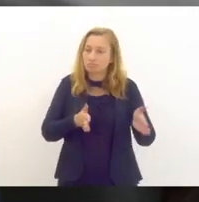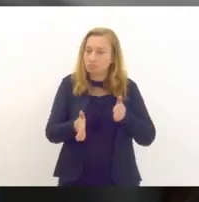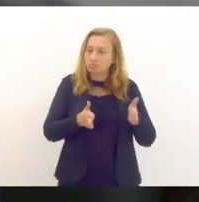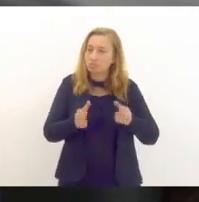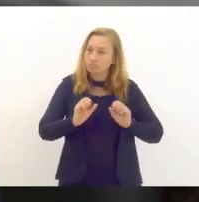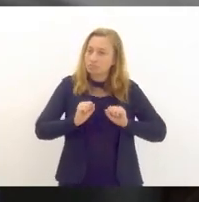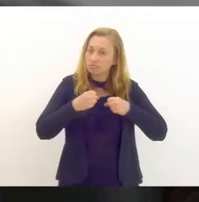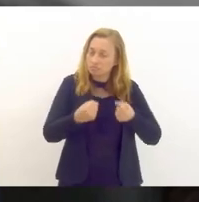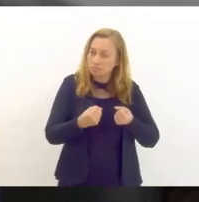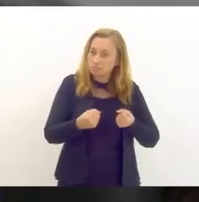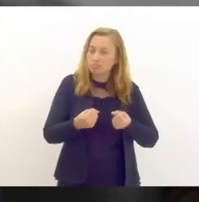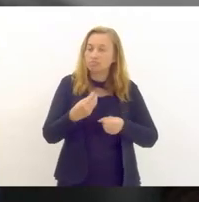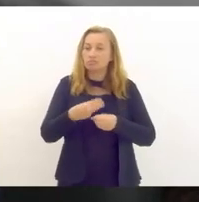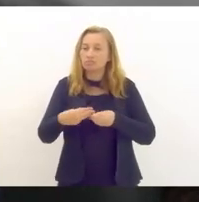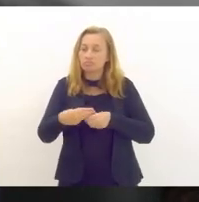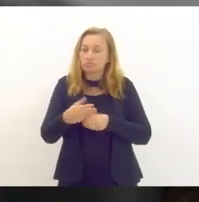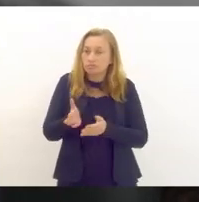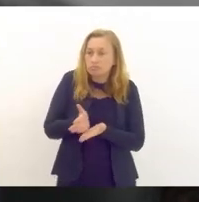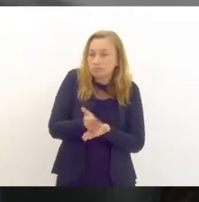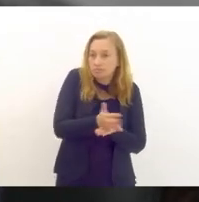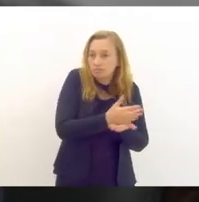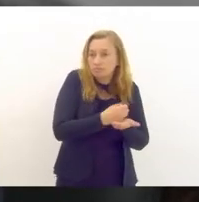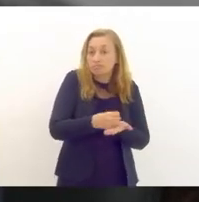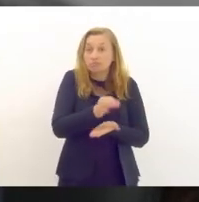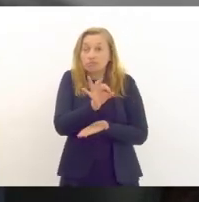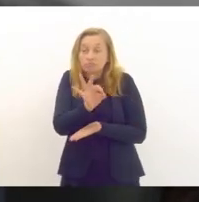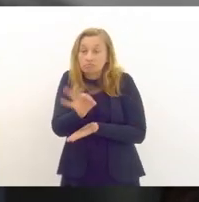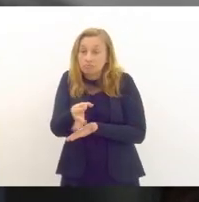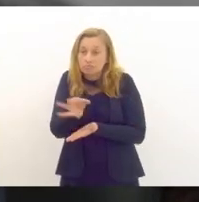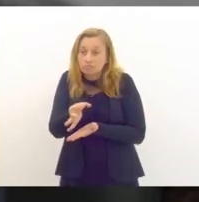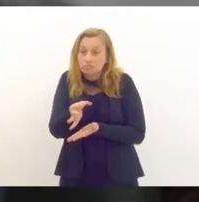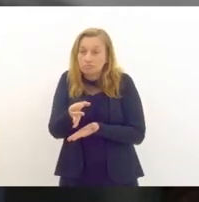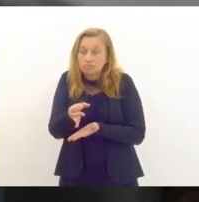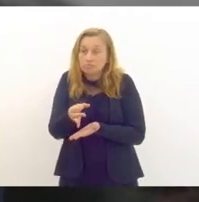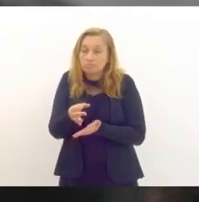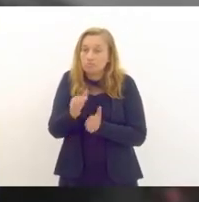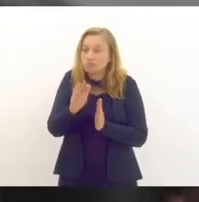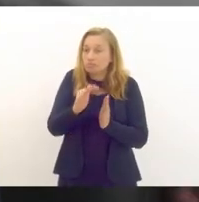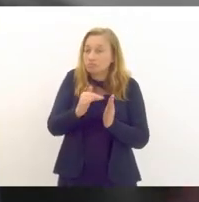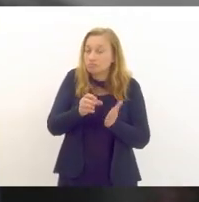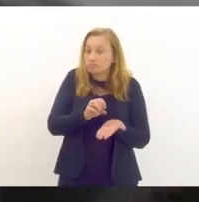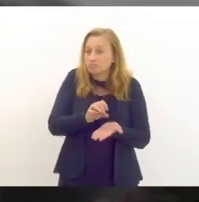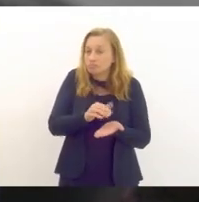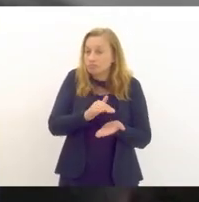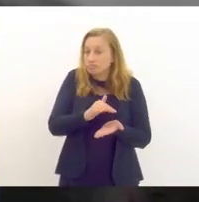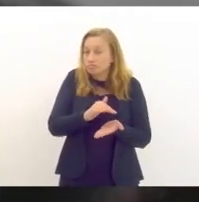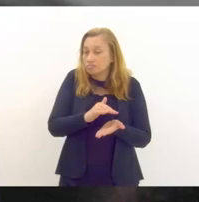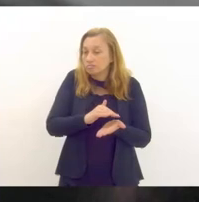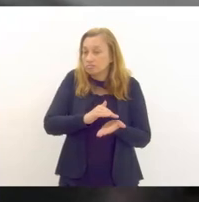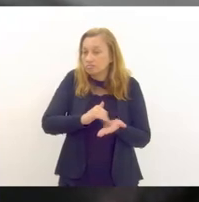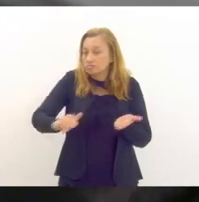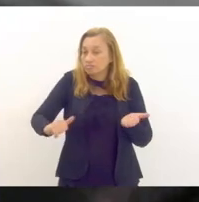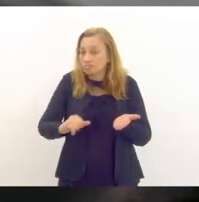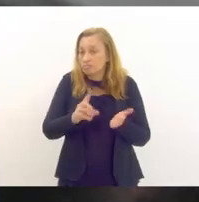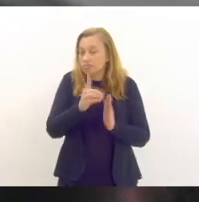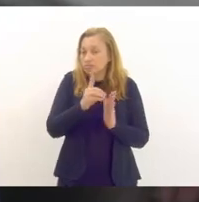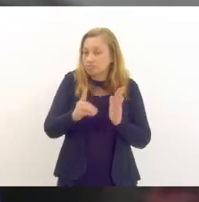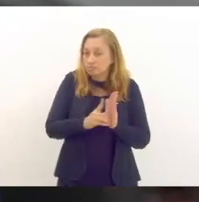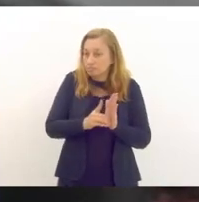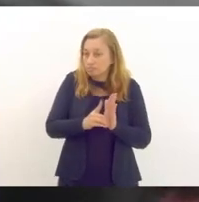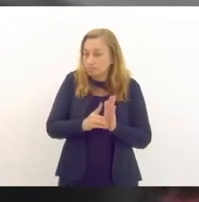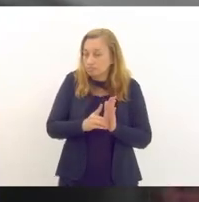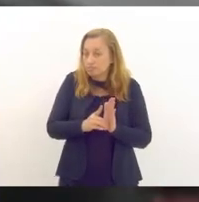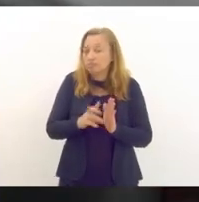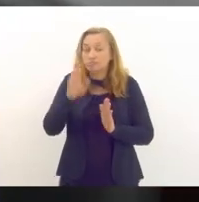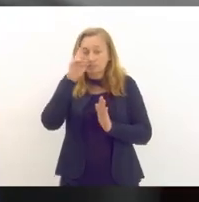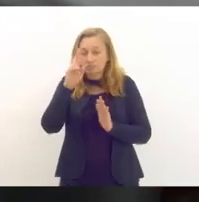defender a arrecadação exatamente expedindo um decreto sustando o decreto anterior e vossa excelência com todo